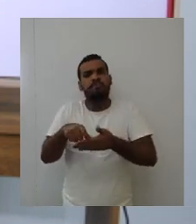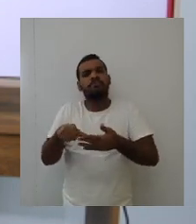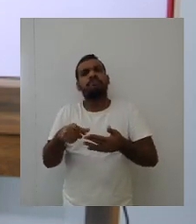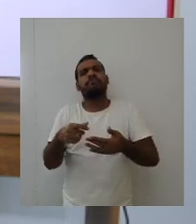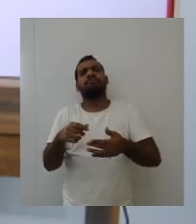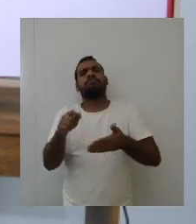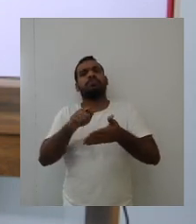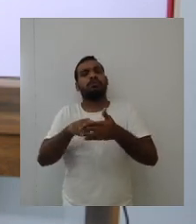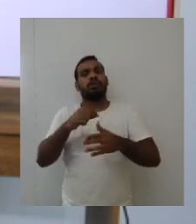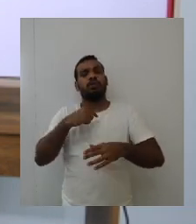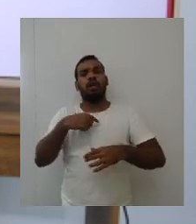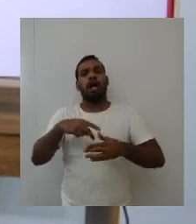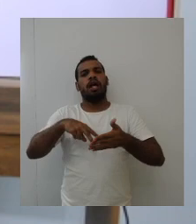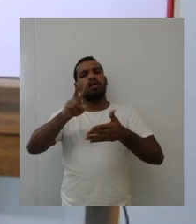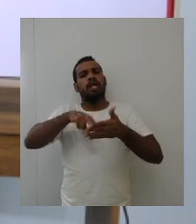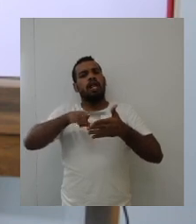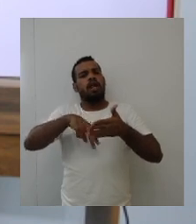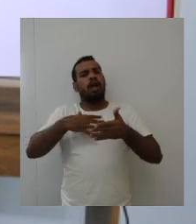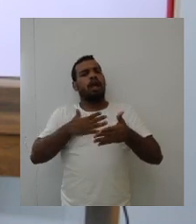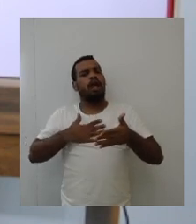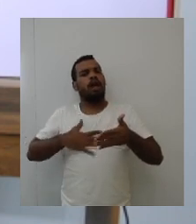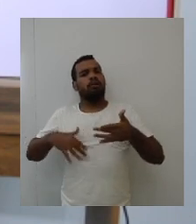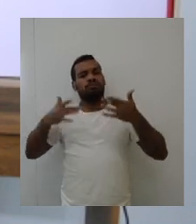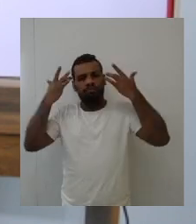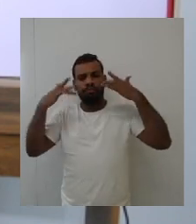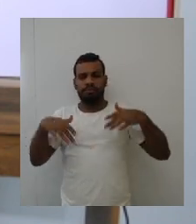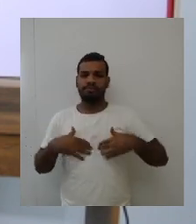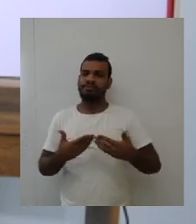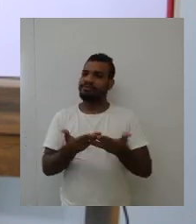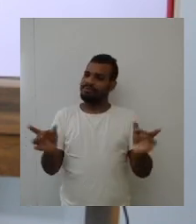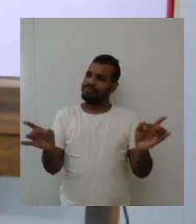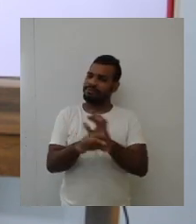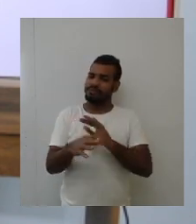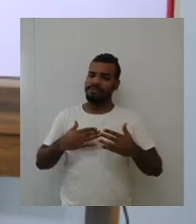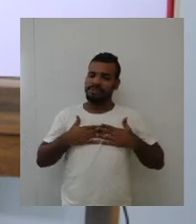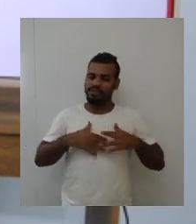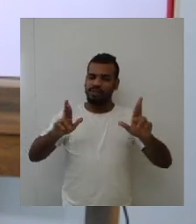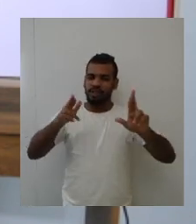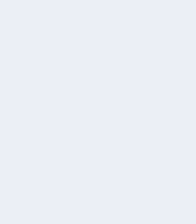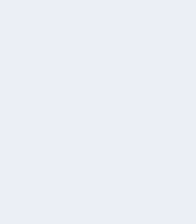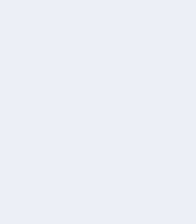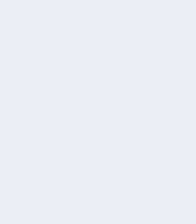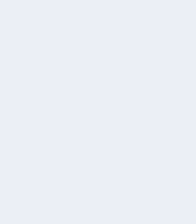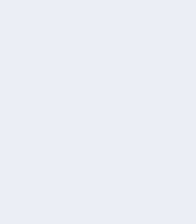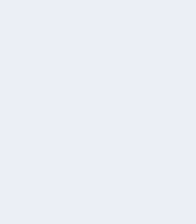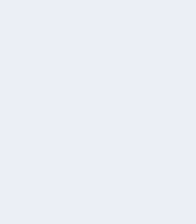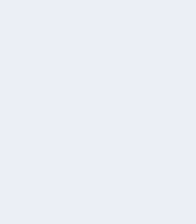na verdade, uma leitura fluida, não é? Bom, é isso, eu espero que você tenha gostado e até a próxima aula.